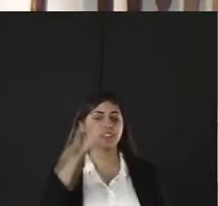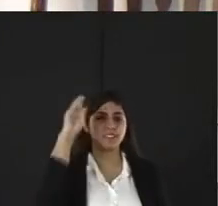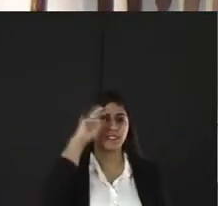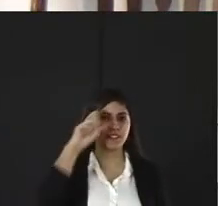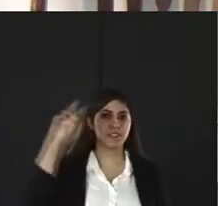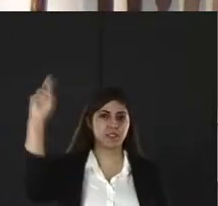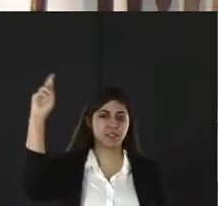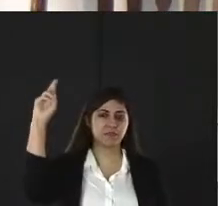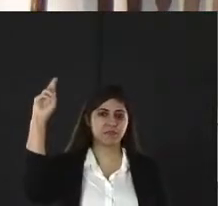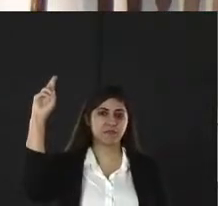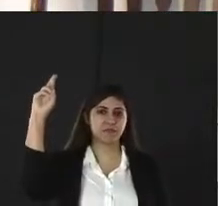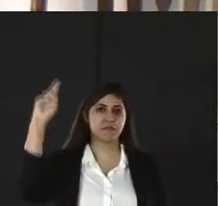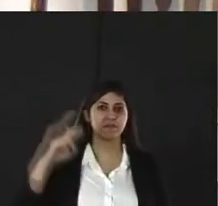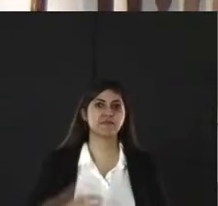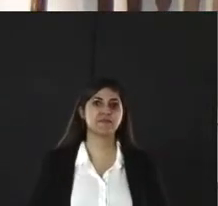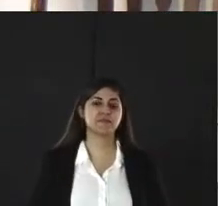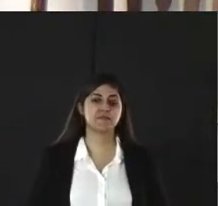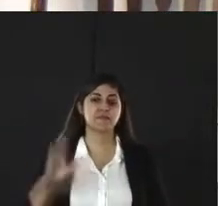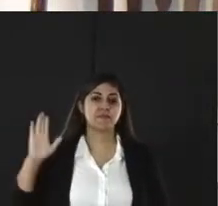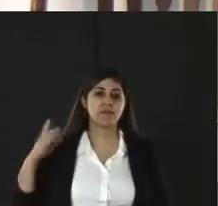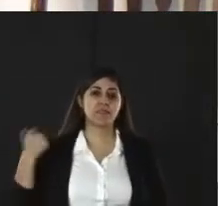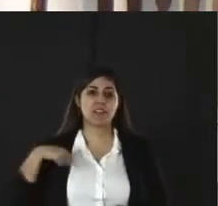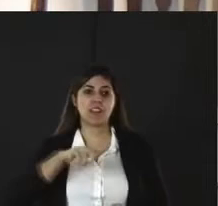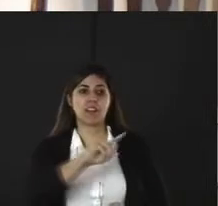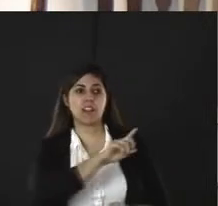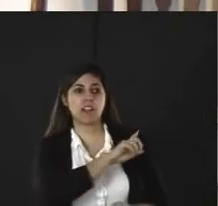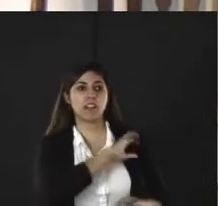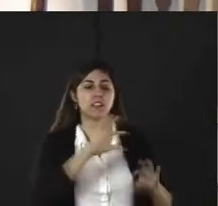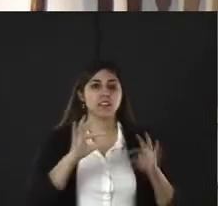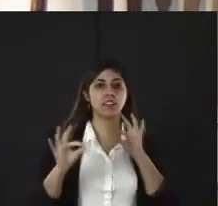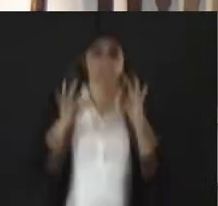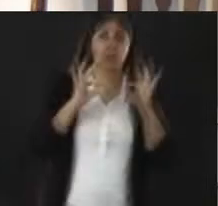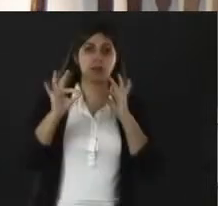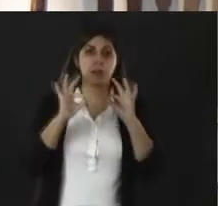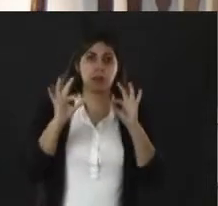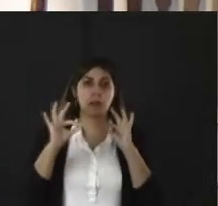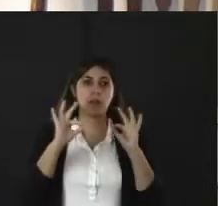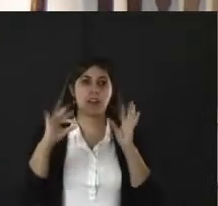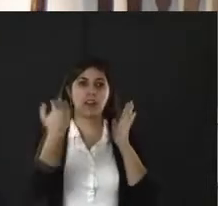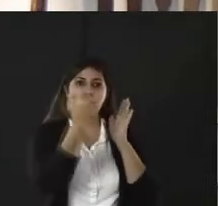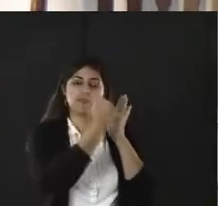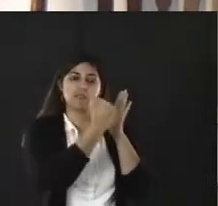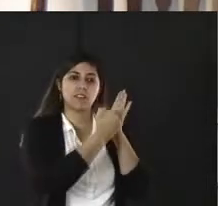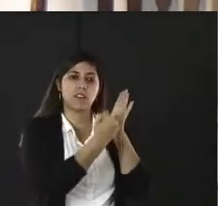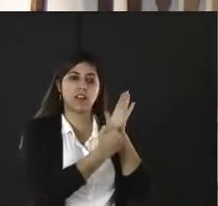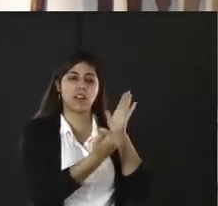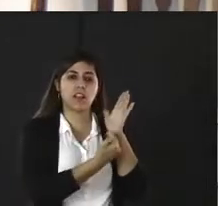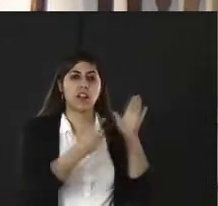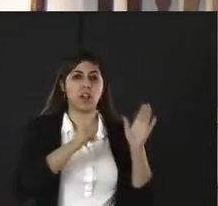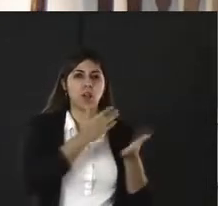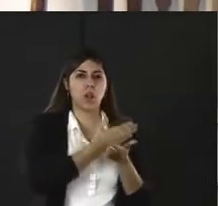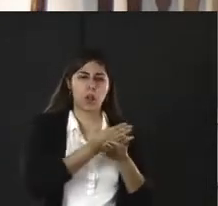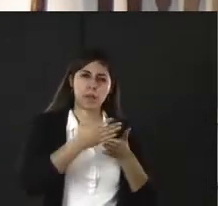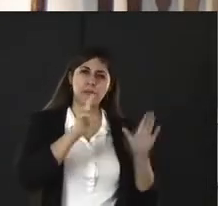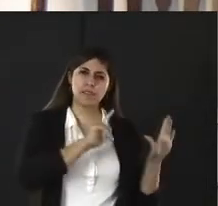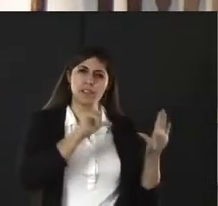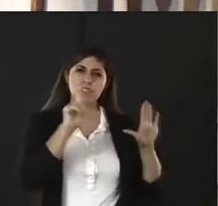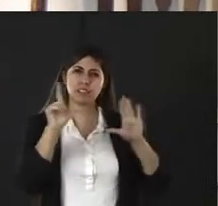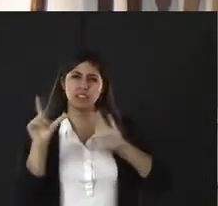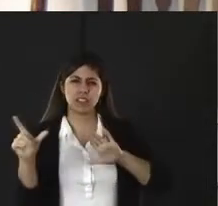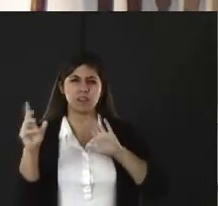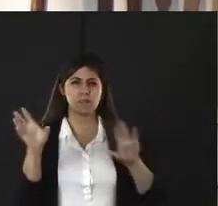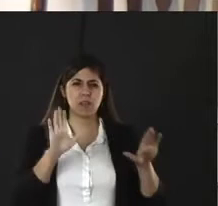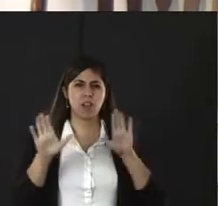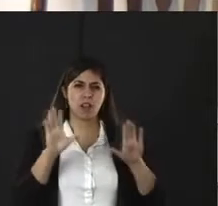um quando nós começamos a preparar essa liturgia começo da semana lá por